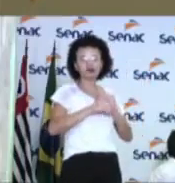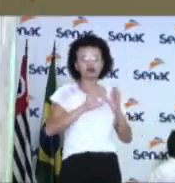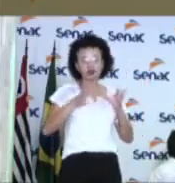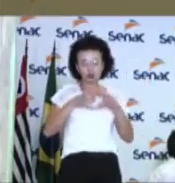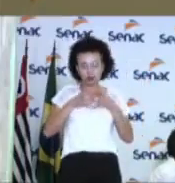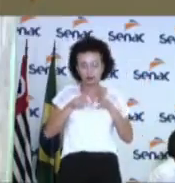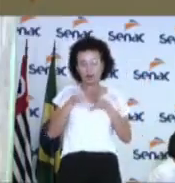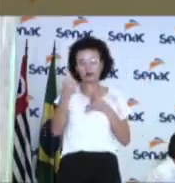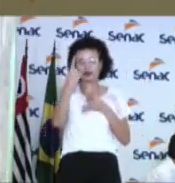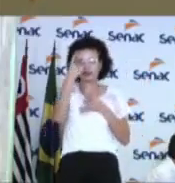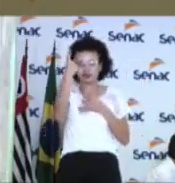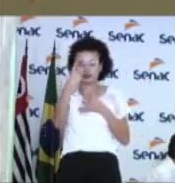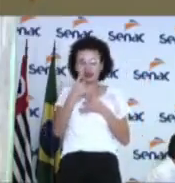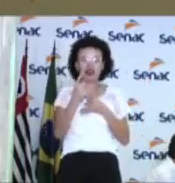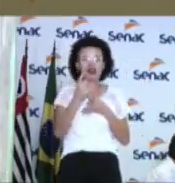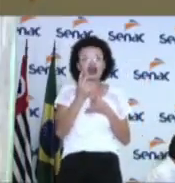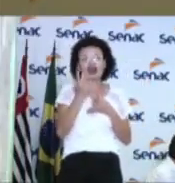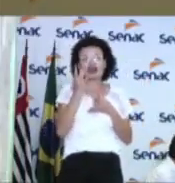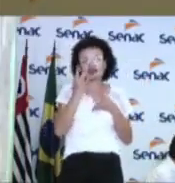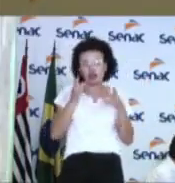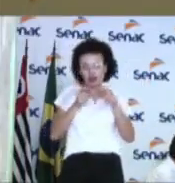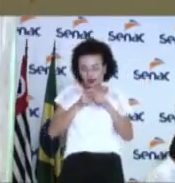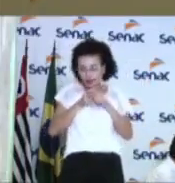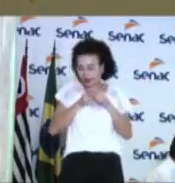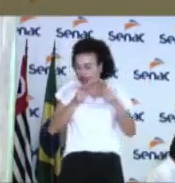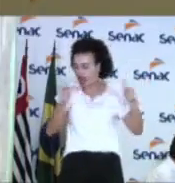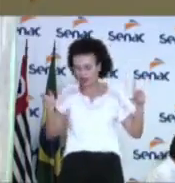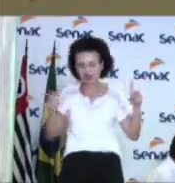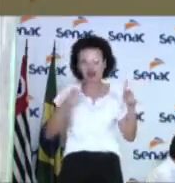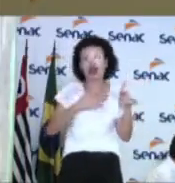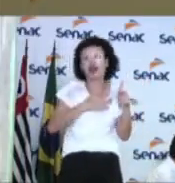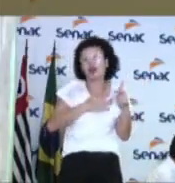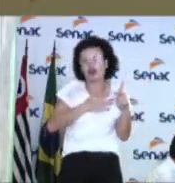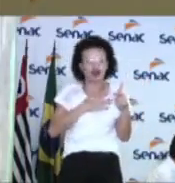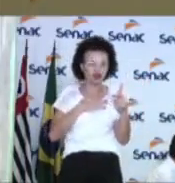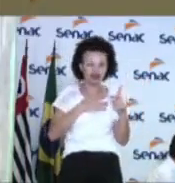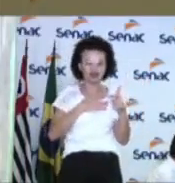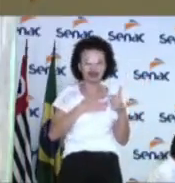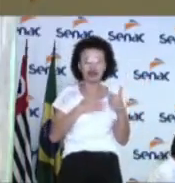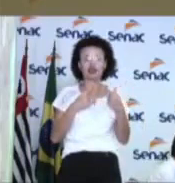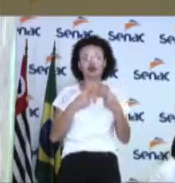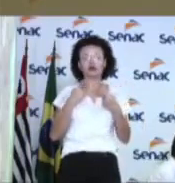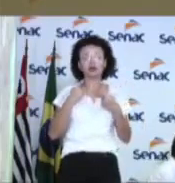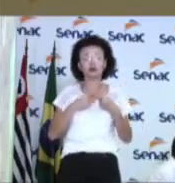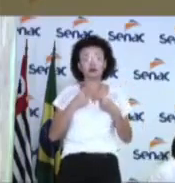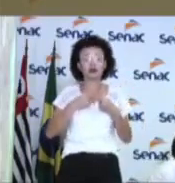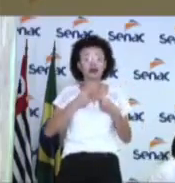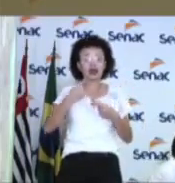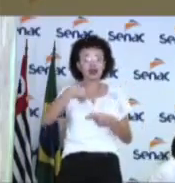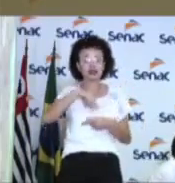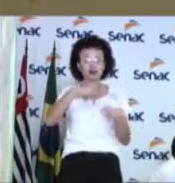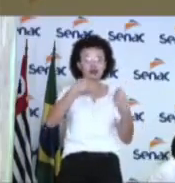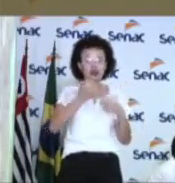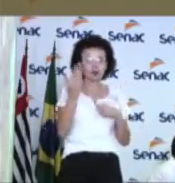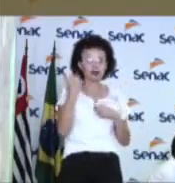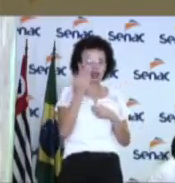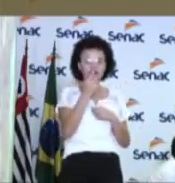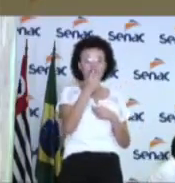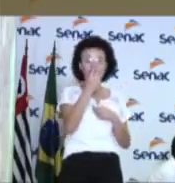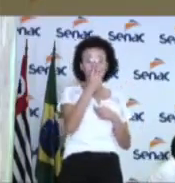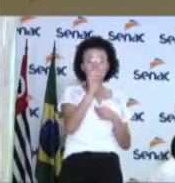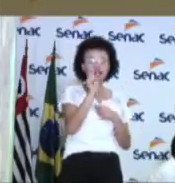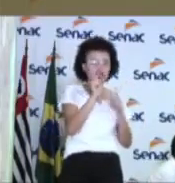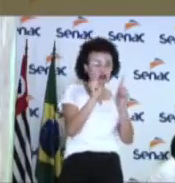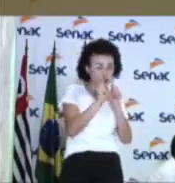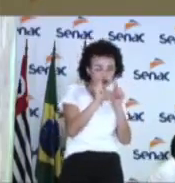tal, eu acho que a imensa maioria adora, porque a gente é de uma geração que tinha que fazer 30 segundos ou um